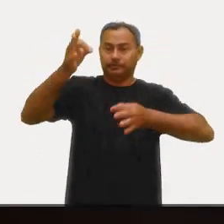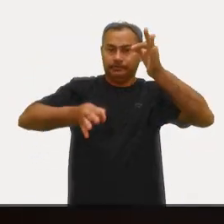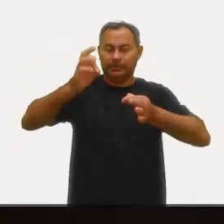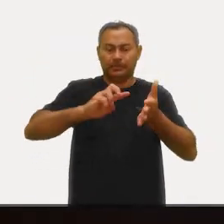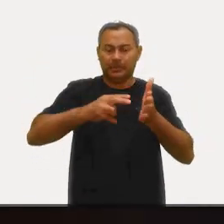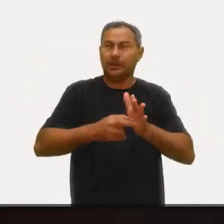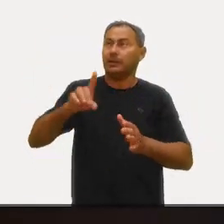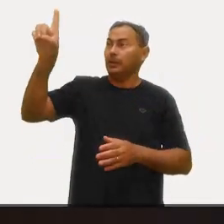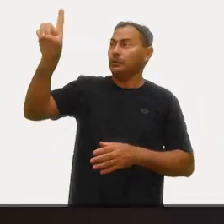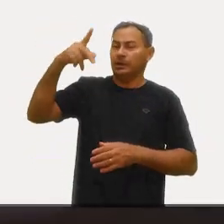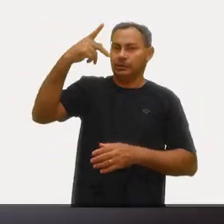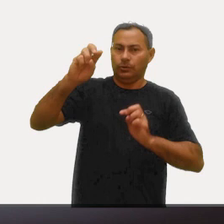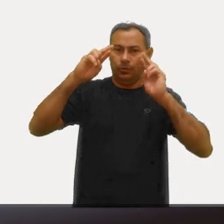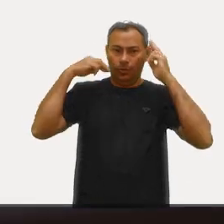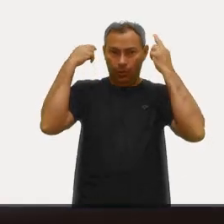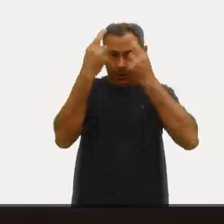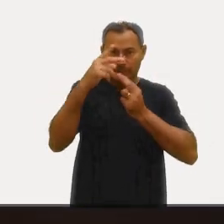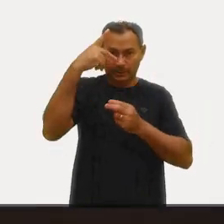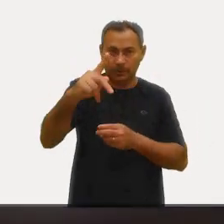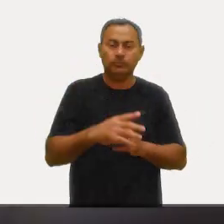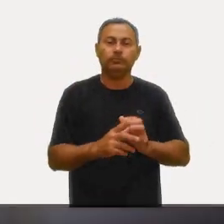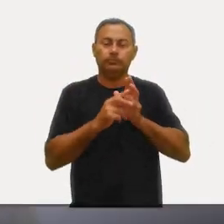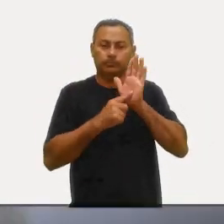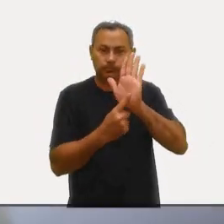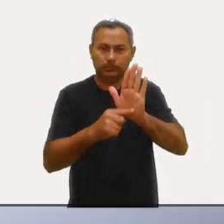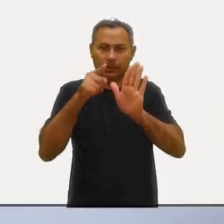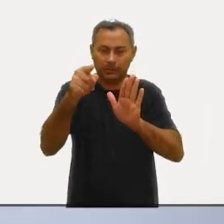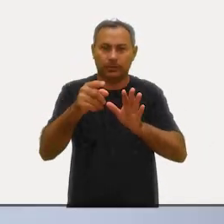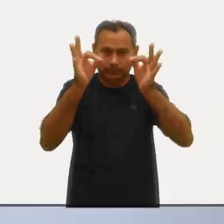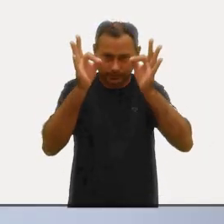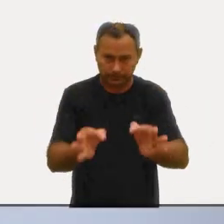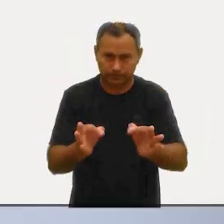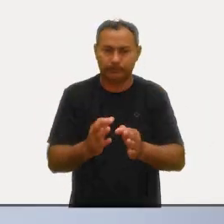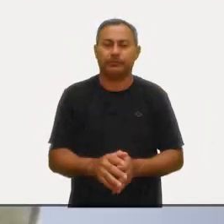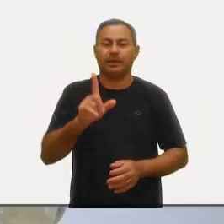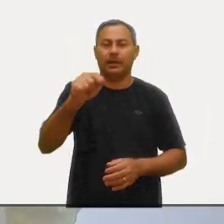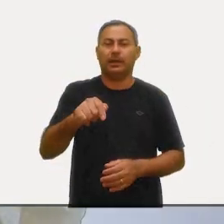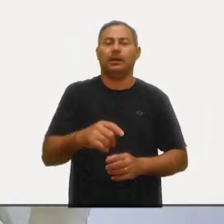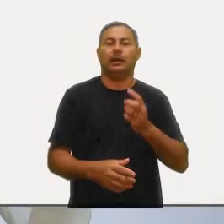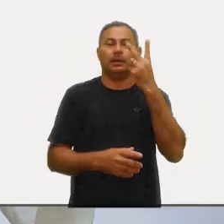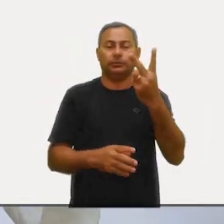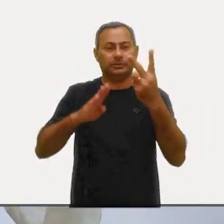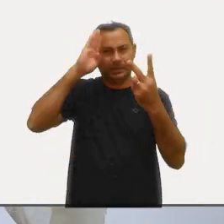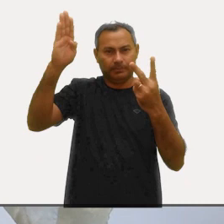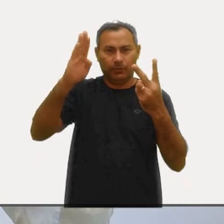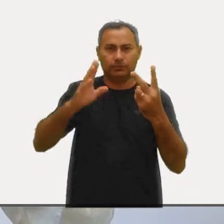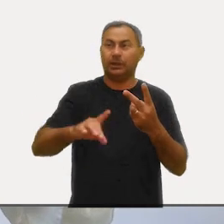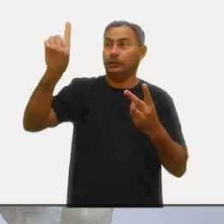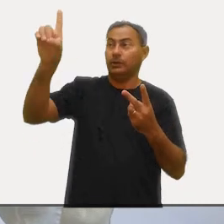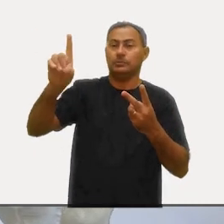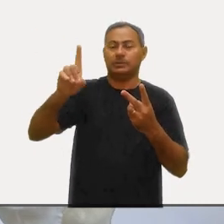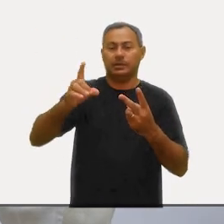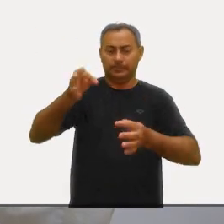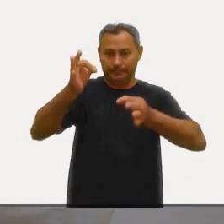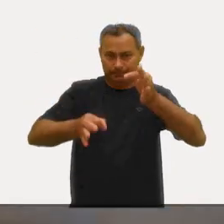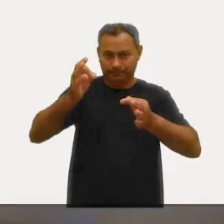quer dizer que Deus é o seu rei e o que ele mostra a você é o certo. Estas são as duas prioridades